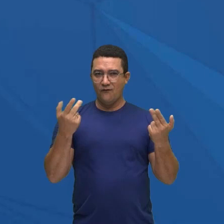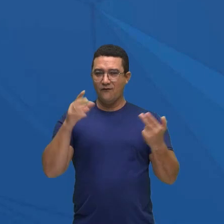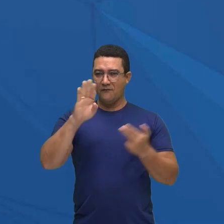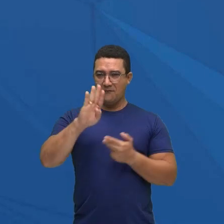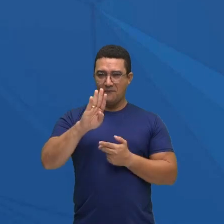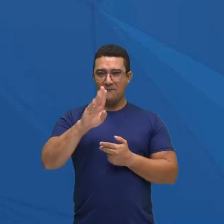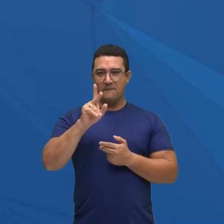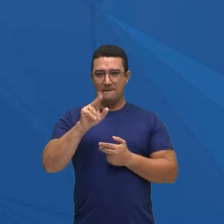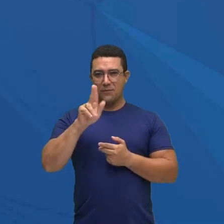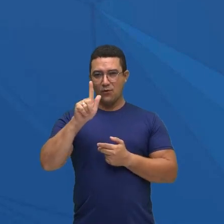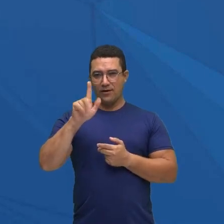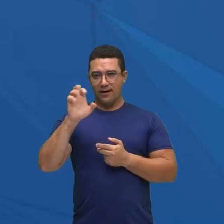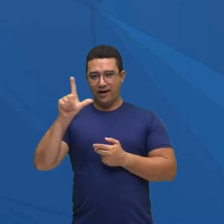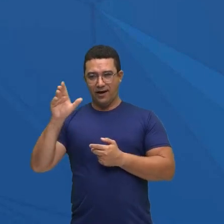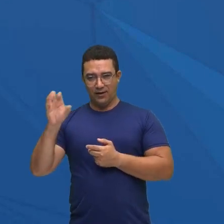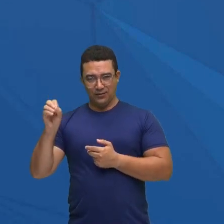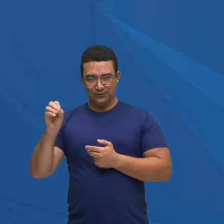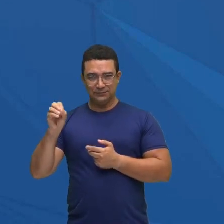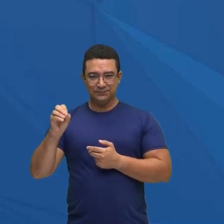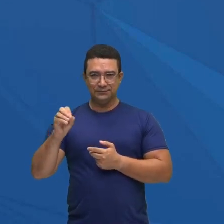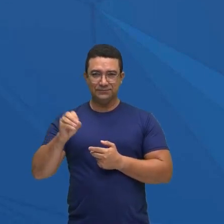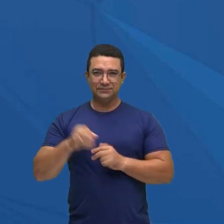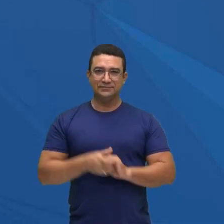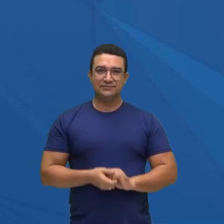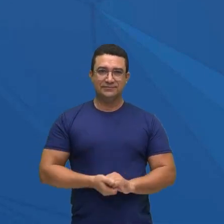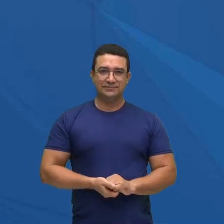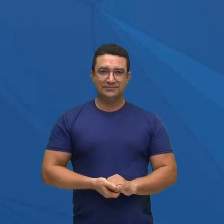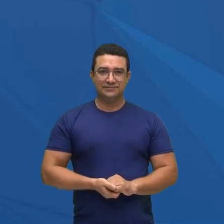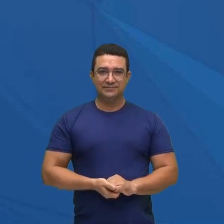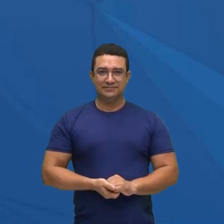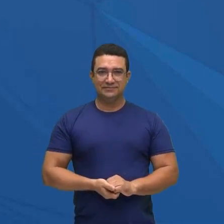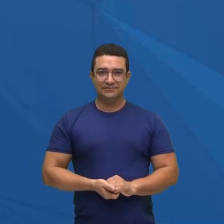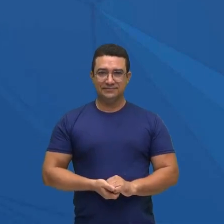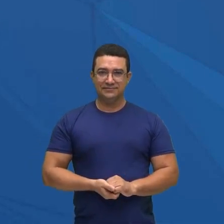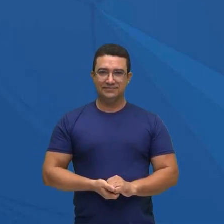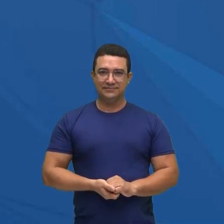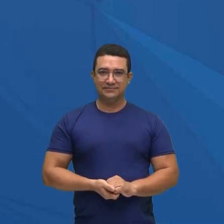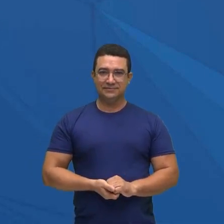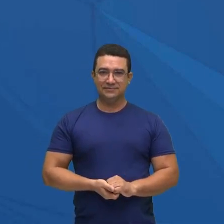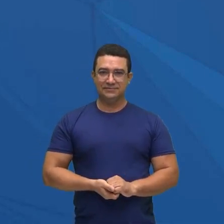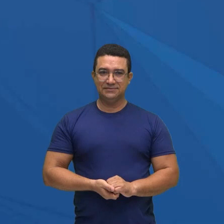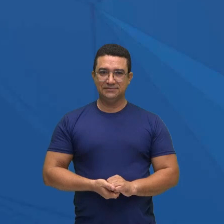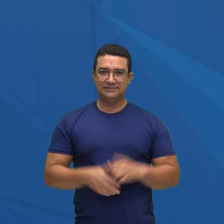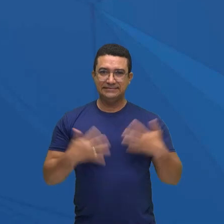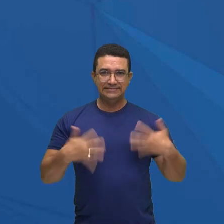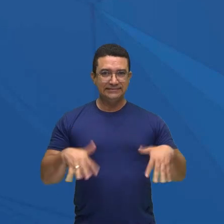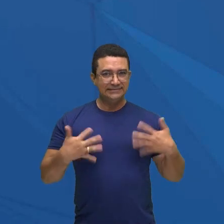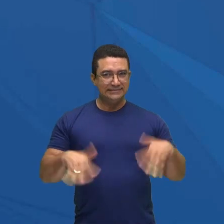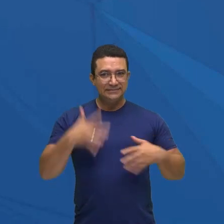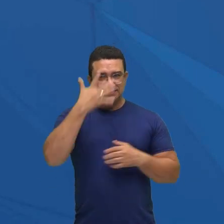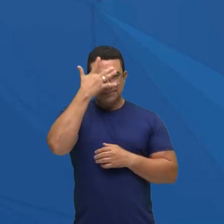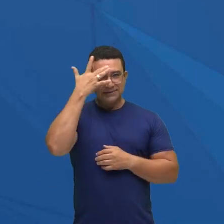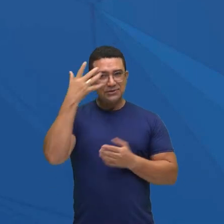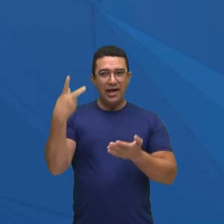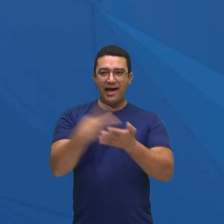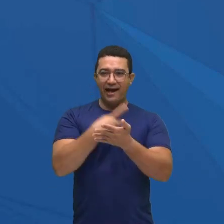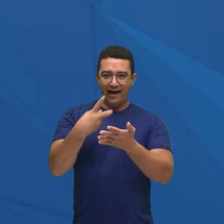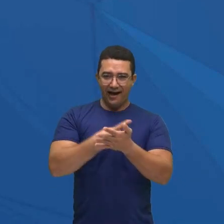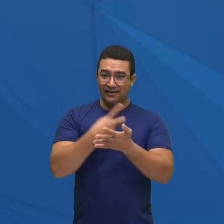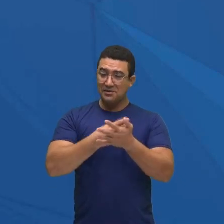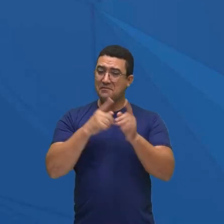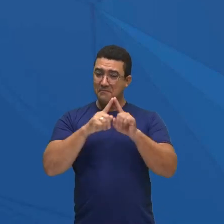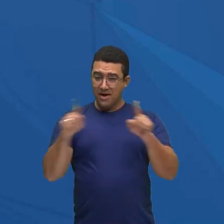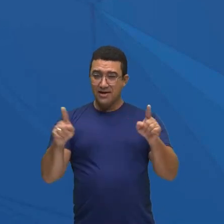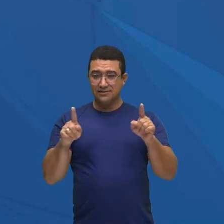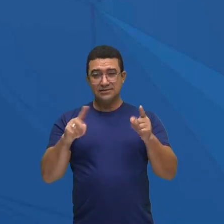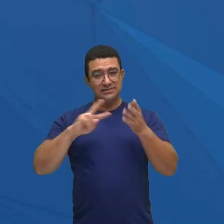não tem mais, né? Como todo mundo errou, a gente tem ali, ó, o desafio. Bruguelo é o mesmo que